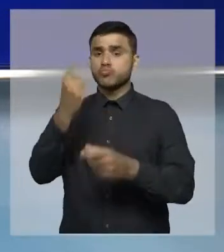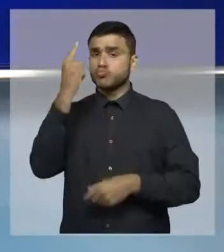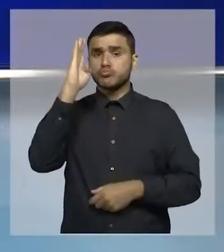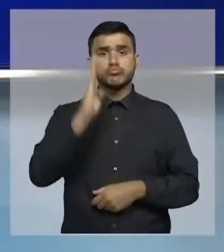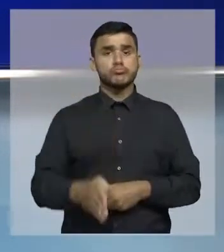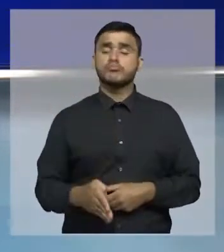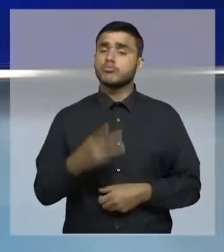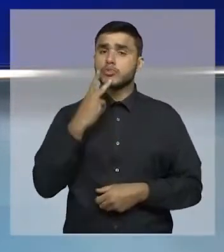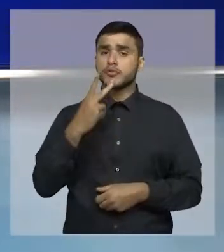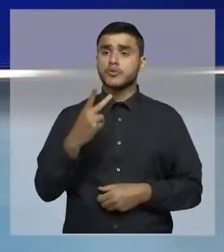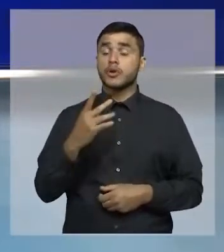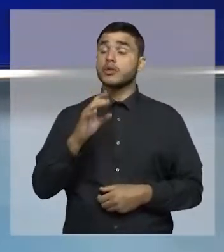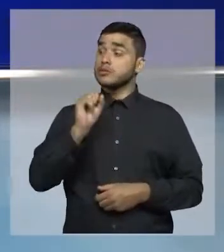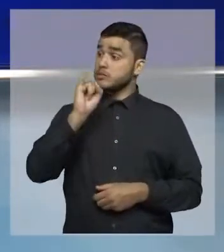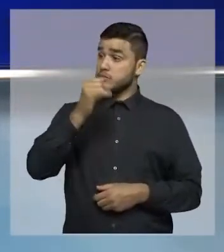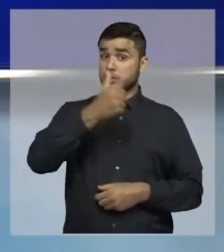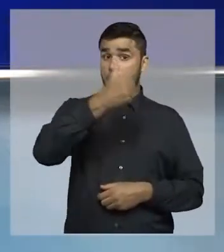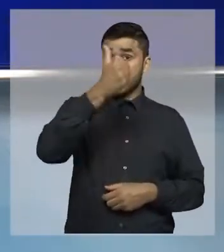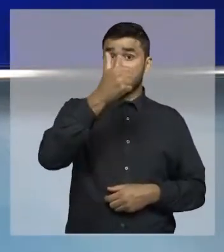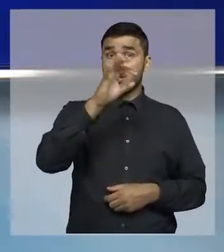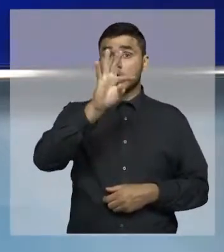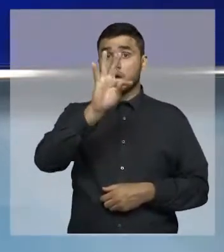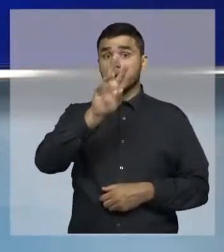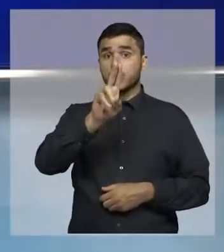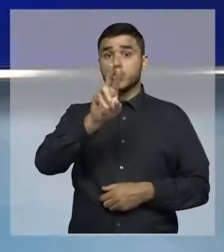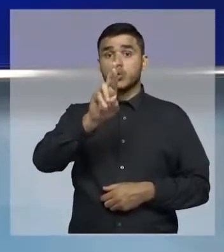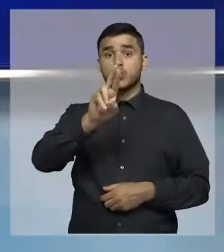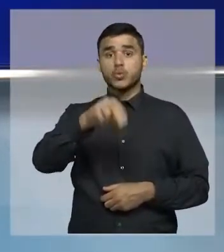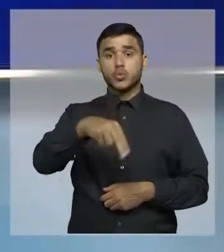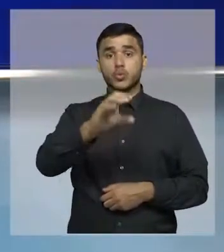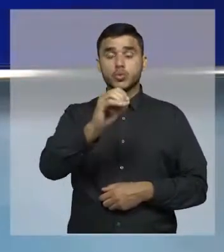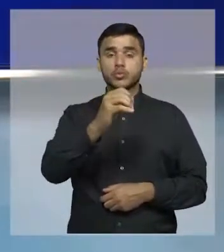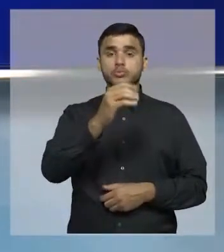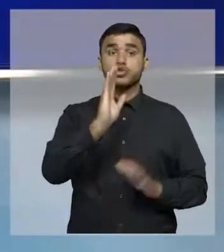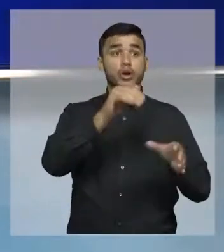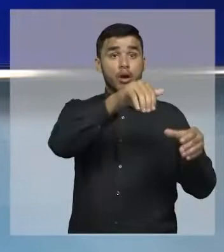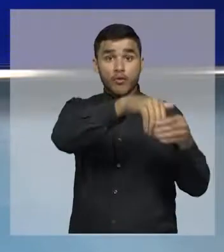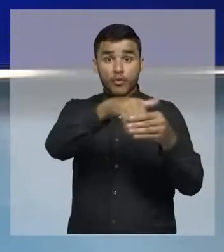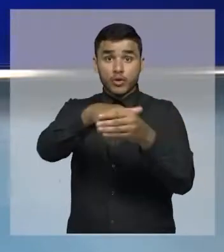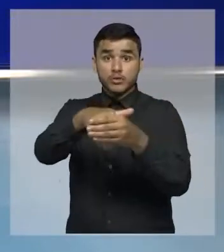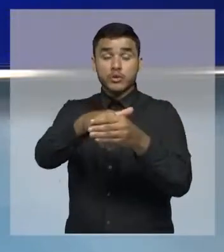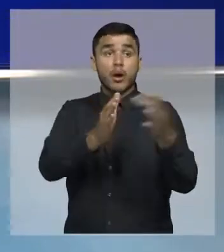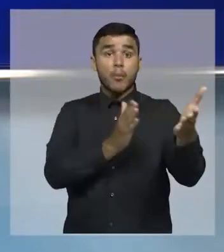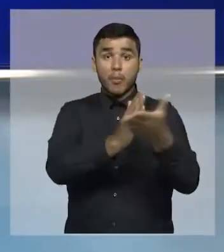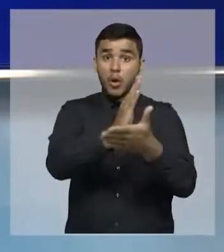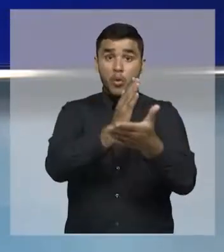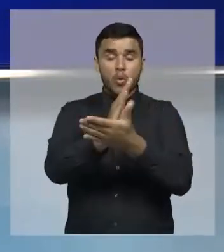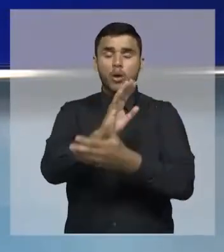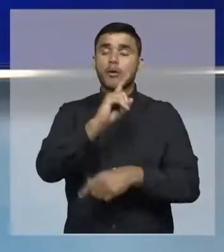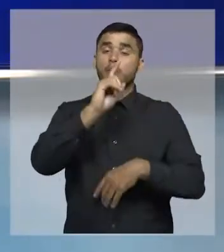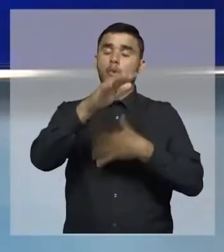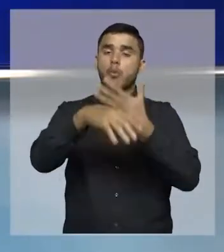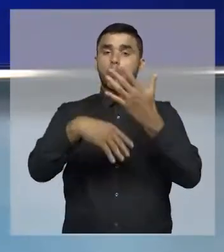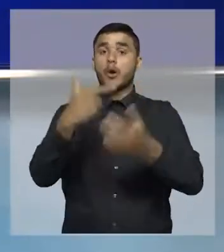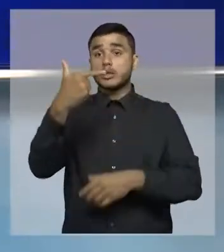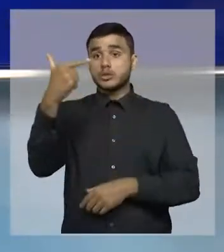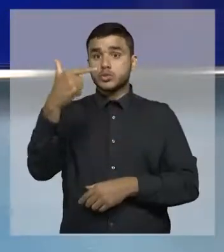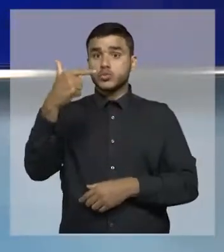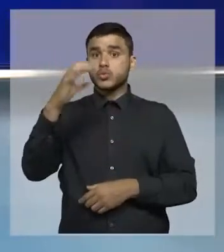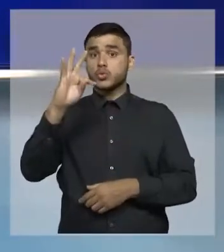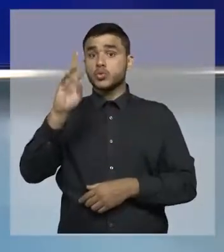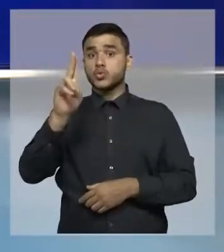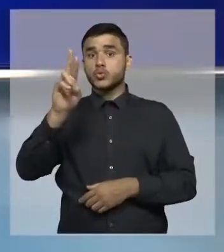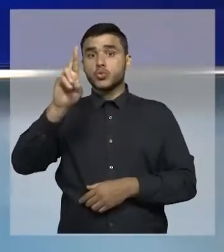no primeiro turno e no segundo turno se desoneram da obrigação de apoiar aquela proposta que o presidente, que o governador trouxe. E que